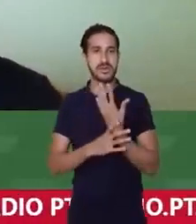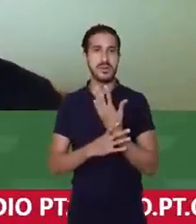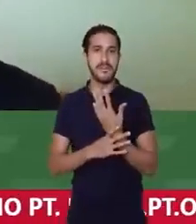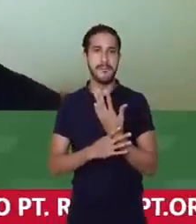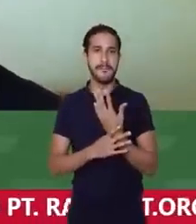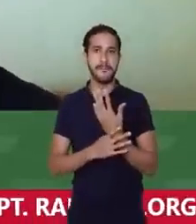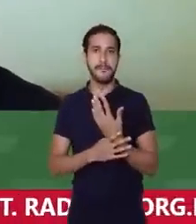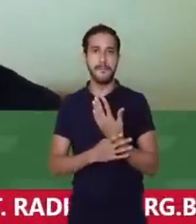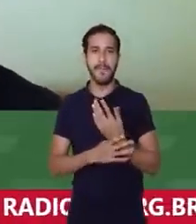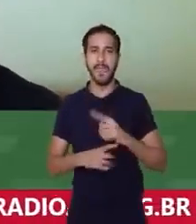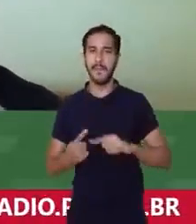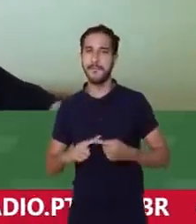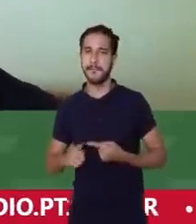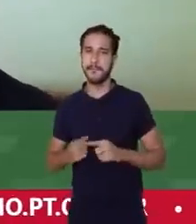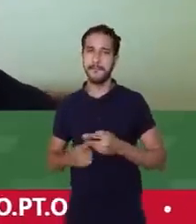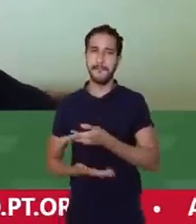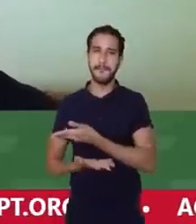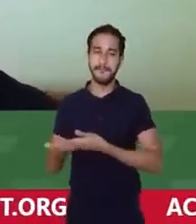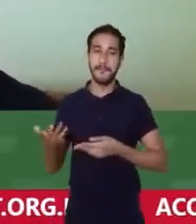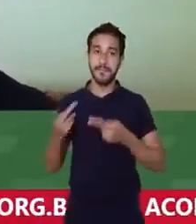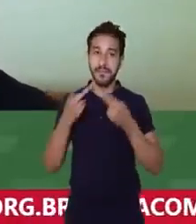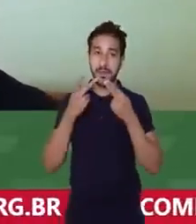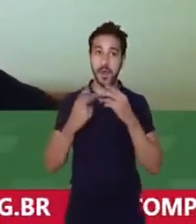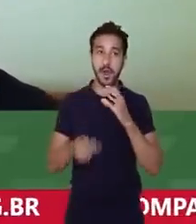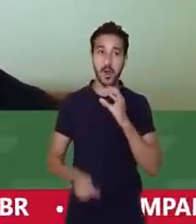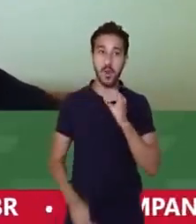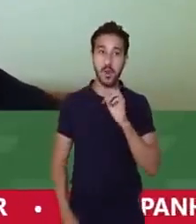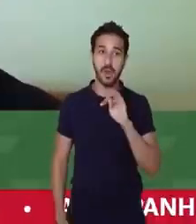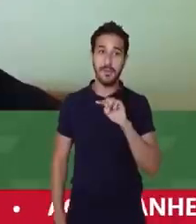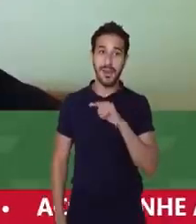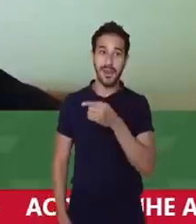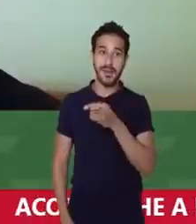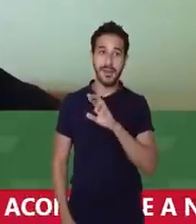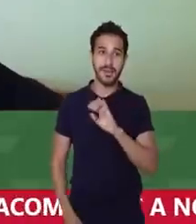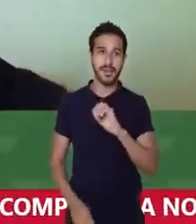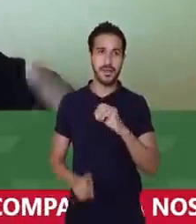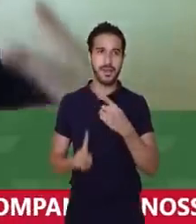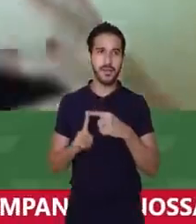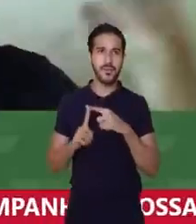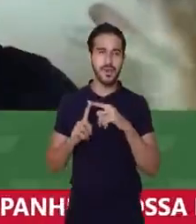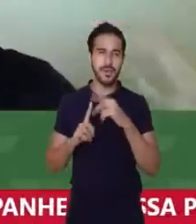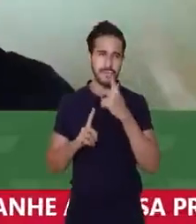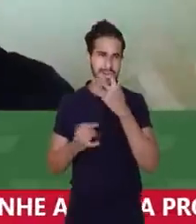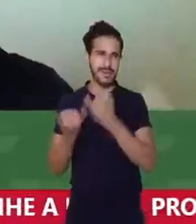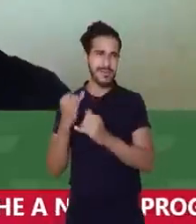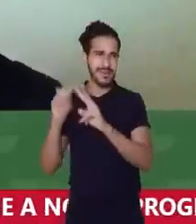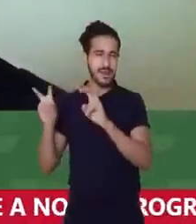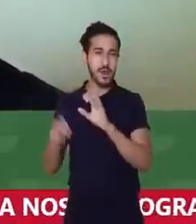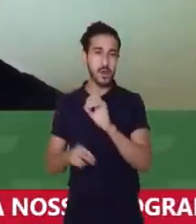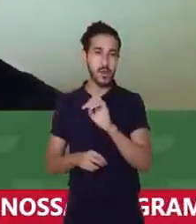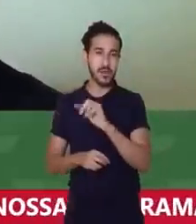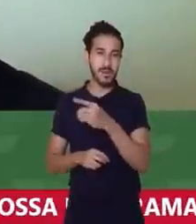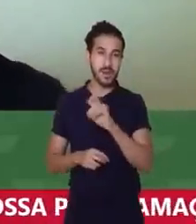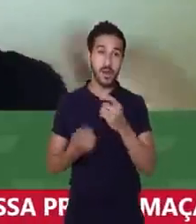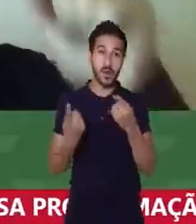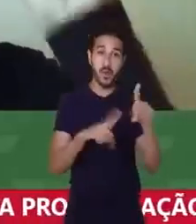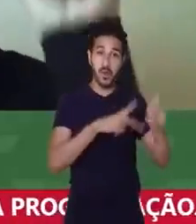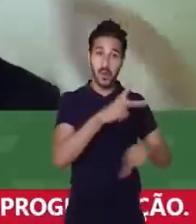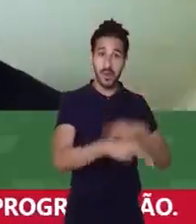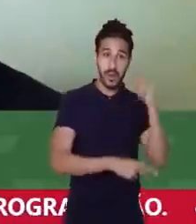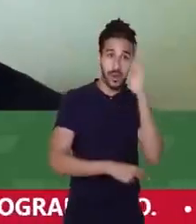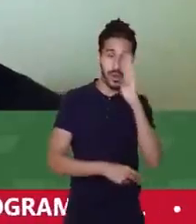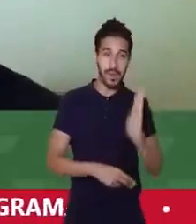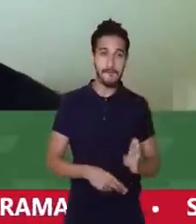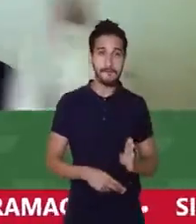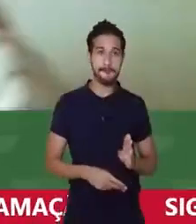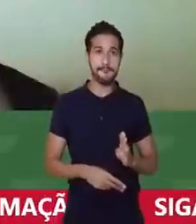né, a conspirar. Eu vou falar conspirar porque é praticamente isso, porque é uma conspiração contra o povo brasileiro.